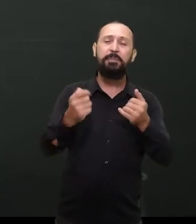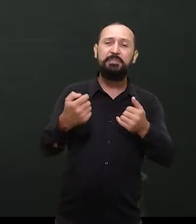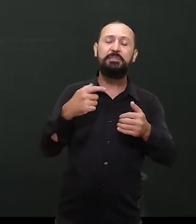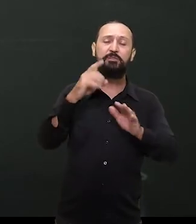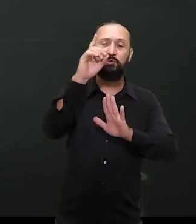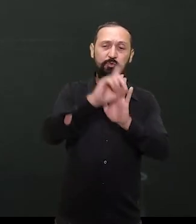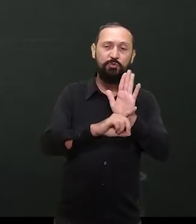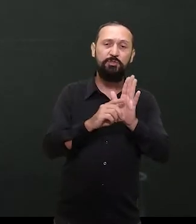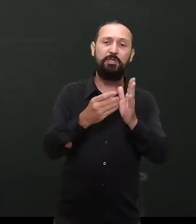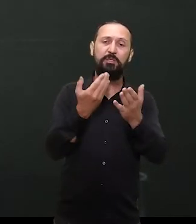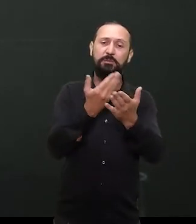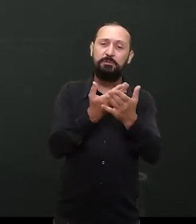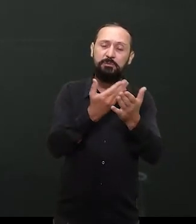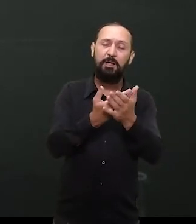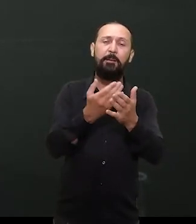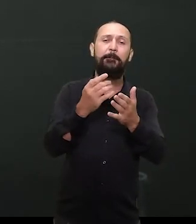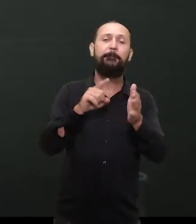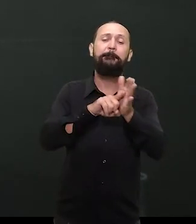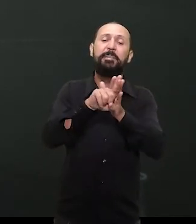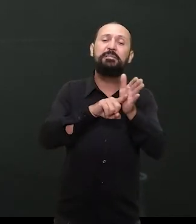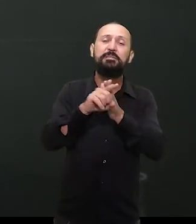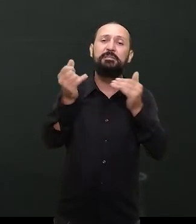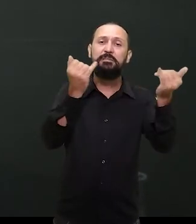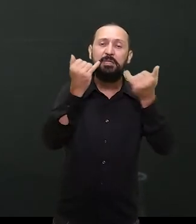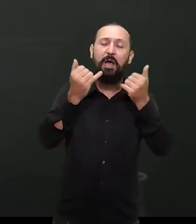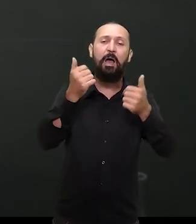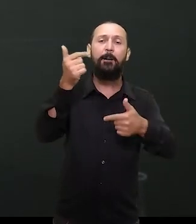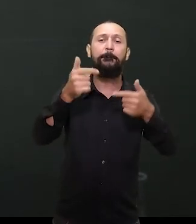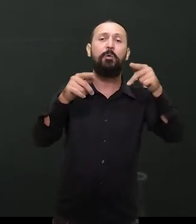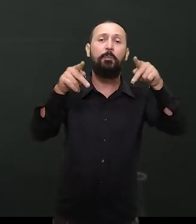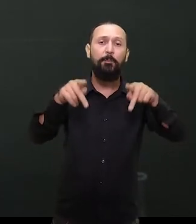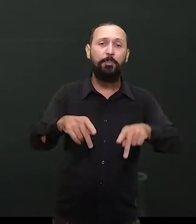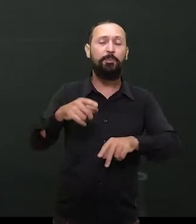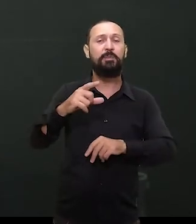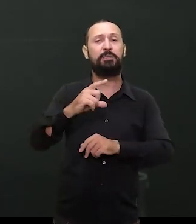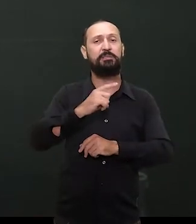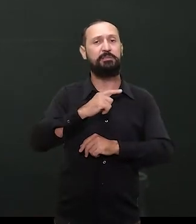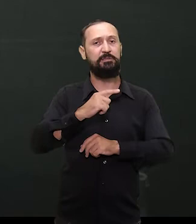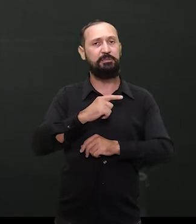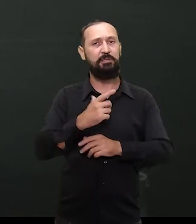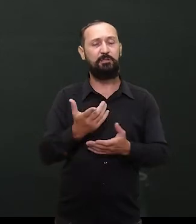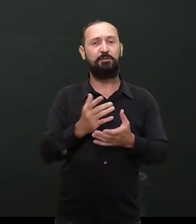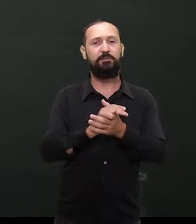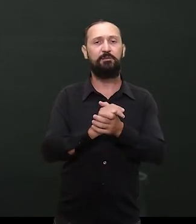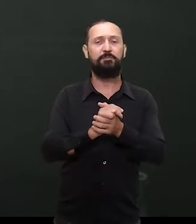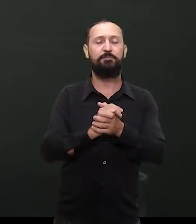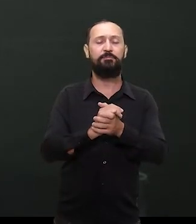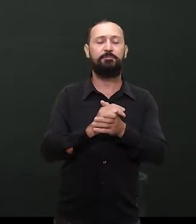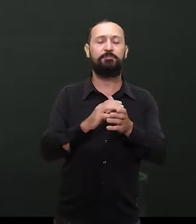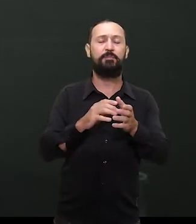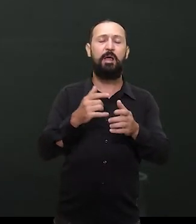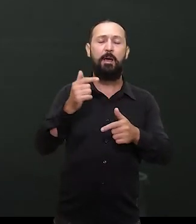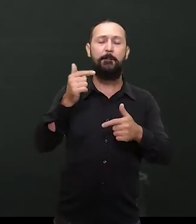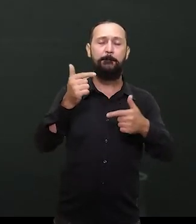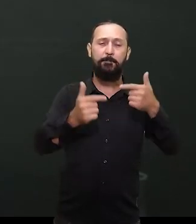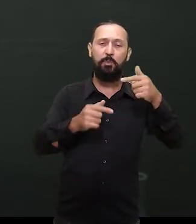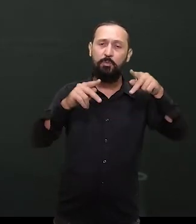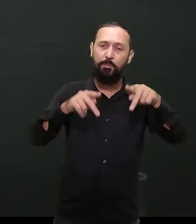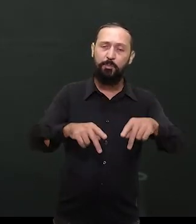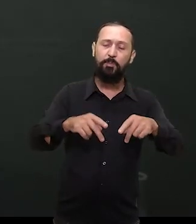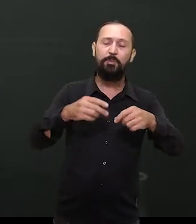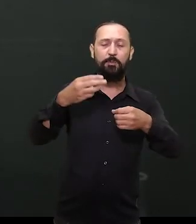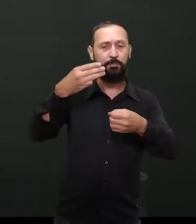se informar os seus direitos das políticas públicas que estão disponíveis políticas públicas municipais